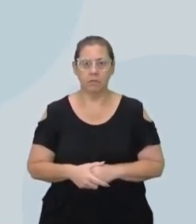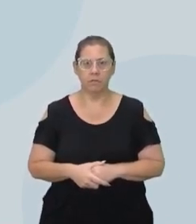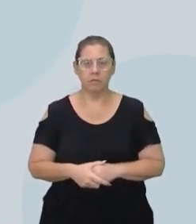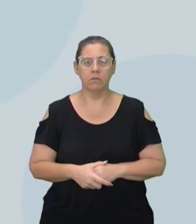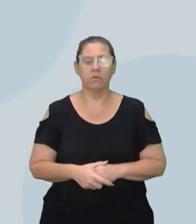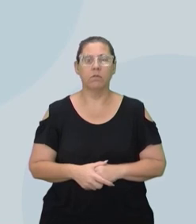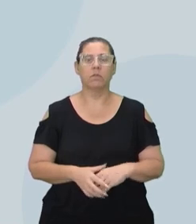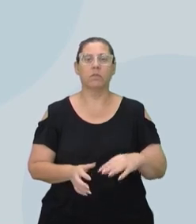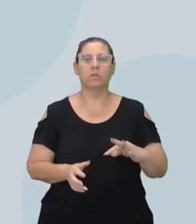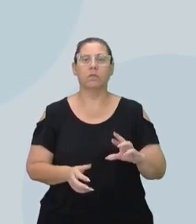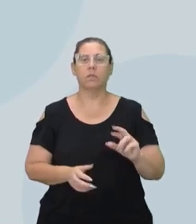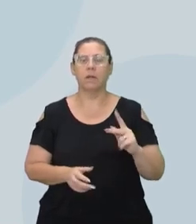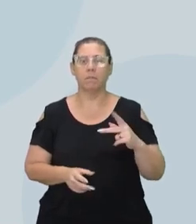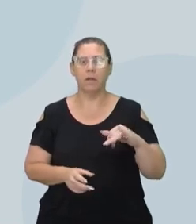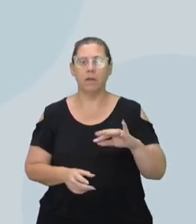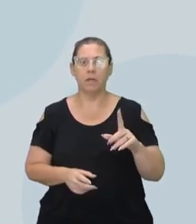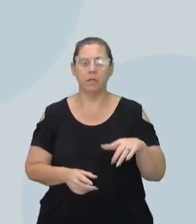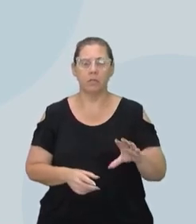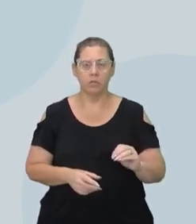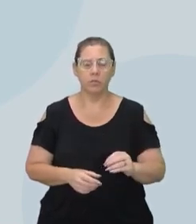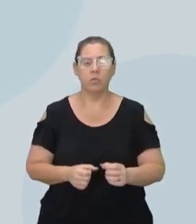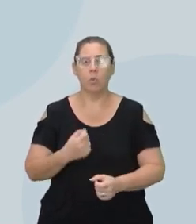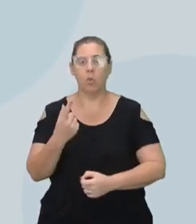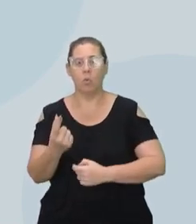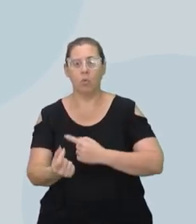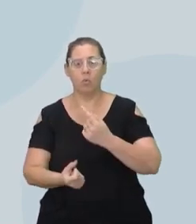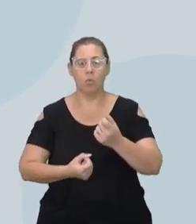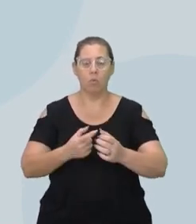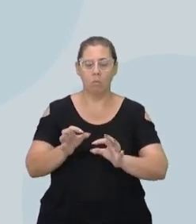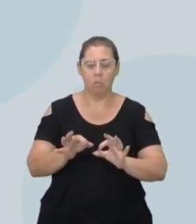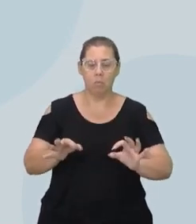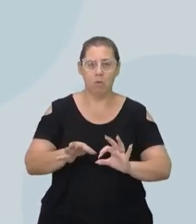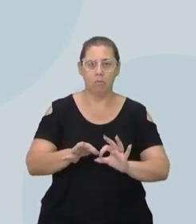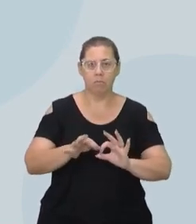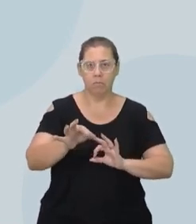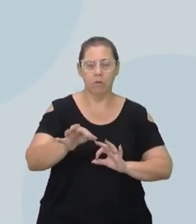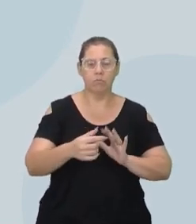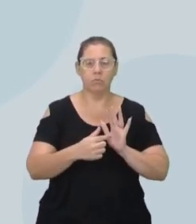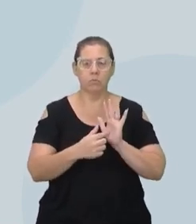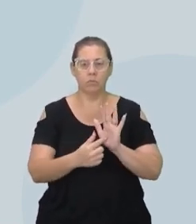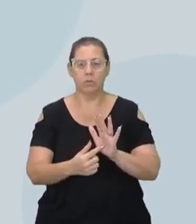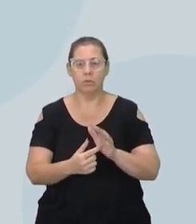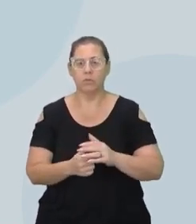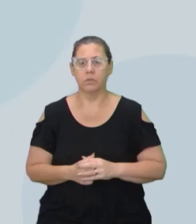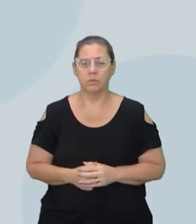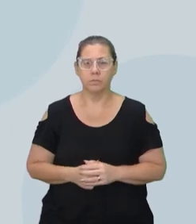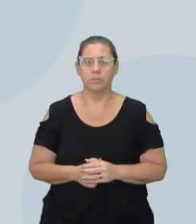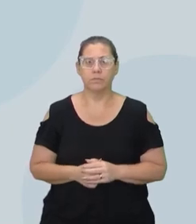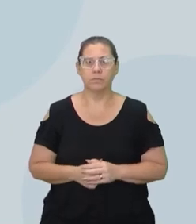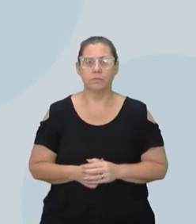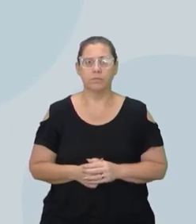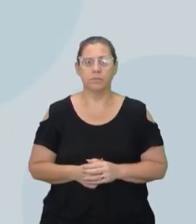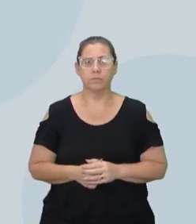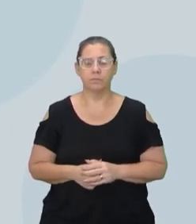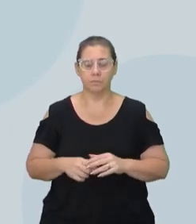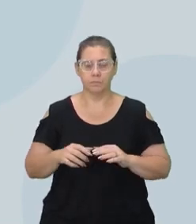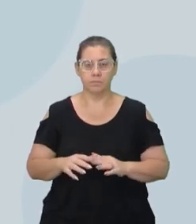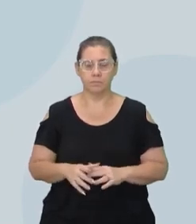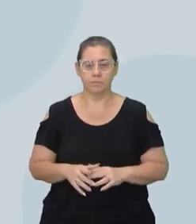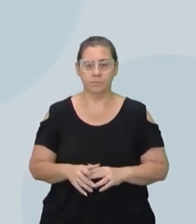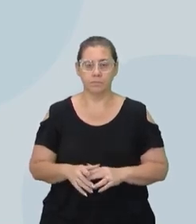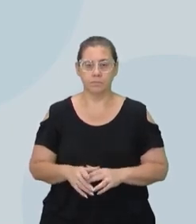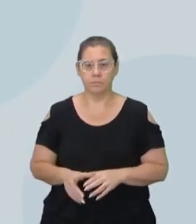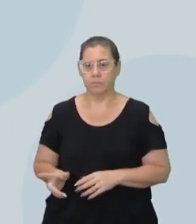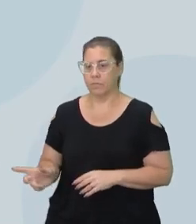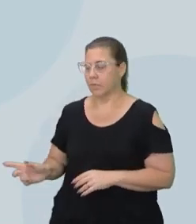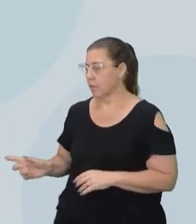um formato de um trapézio, com algumas de suas medidas indicadas. Então, vamos lá aí para o palco do teatro de